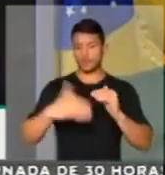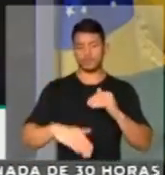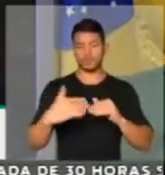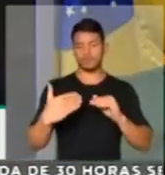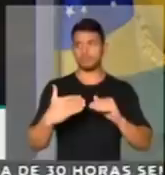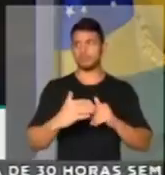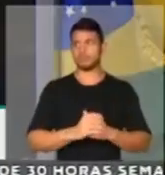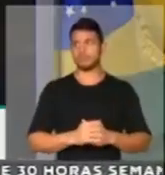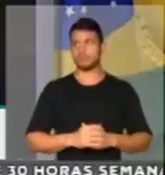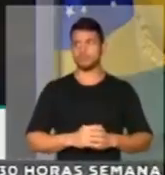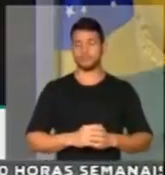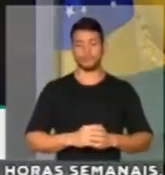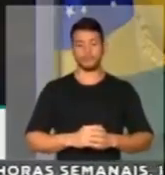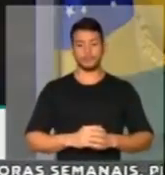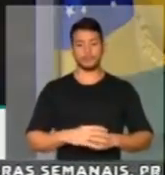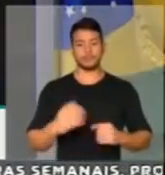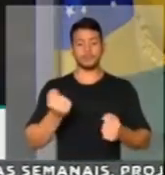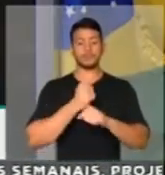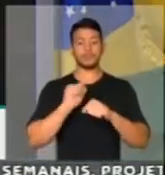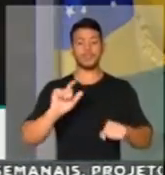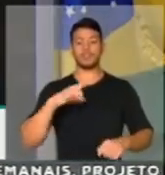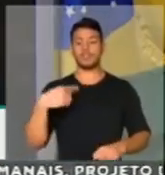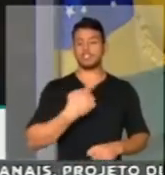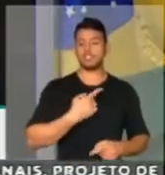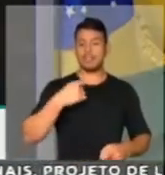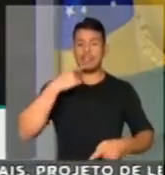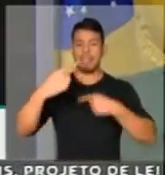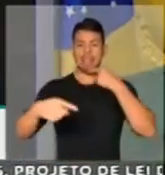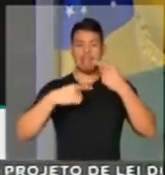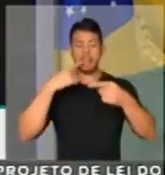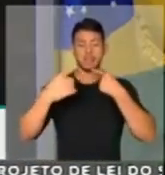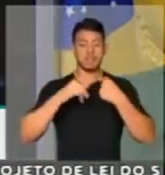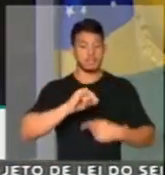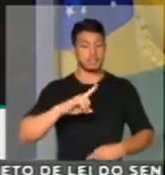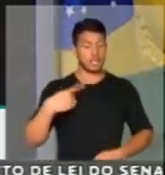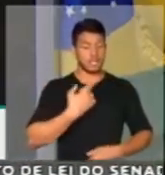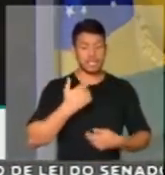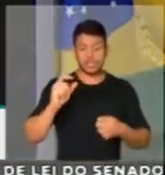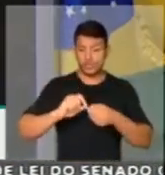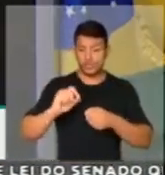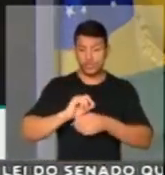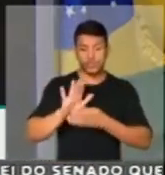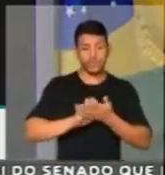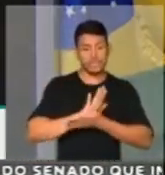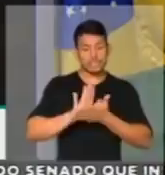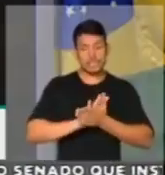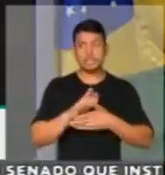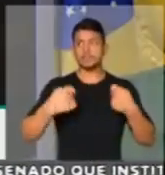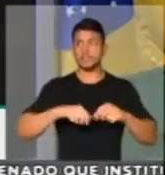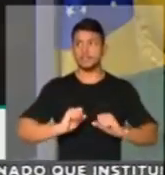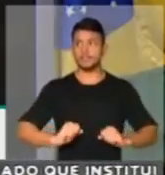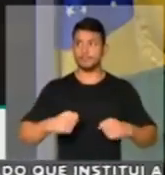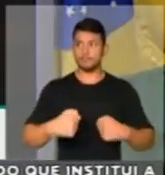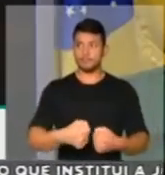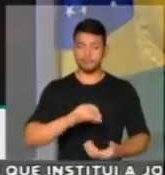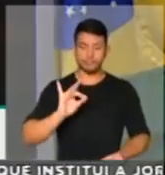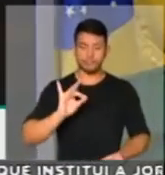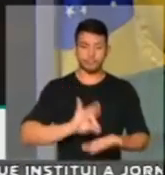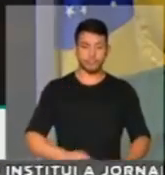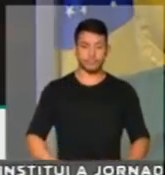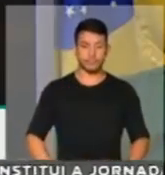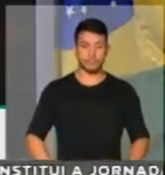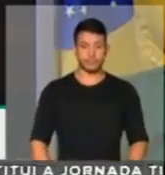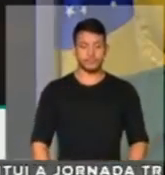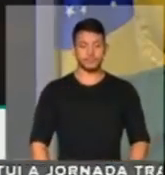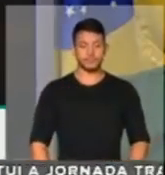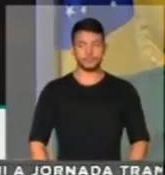os parlamentares. Não tem como a gente ficar reclamando do Supremo se a gente não toma nossas próprias atitudes em respeitar a Constituição em projeto de decreto legislativo. A